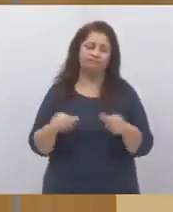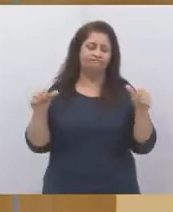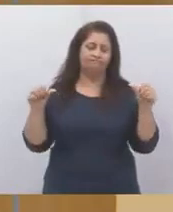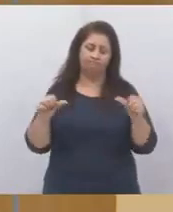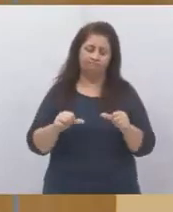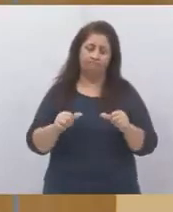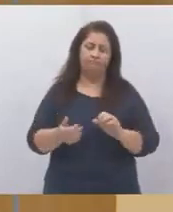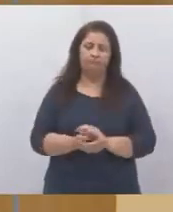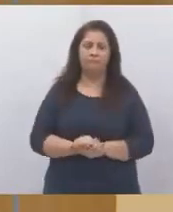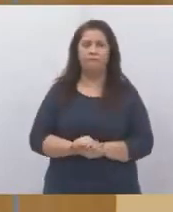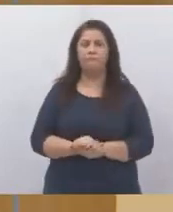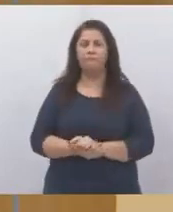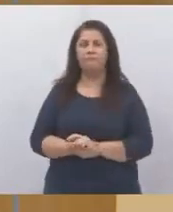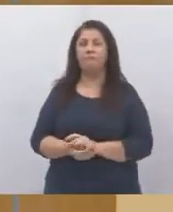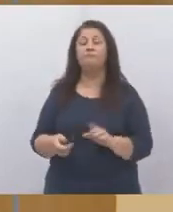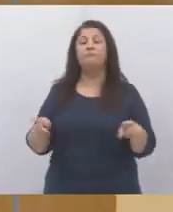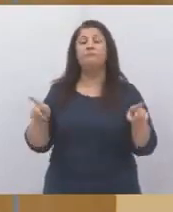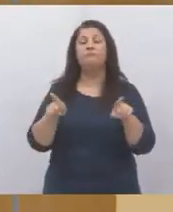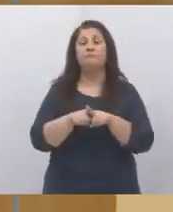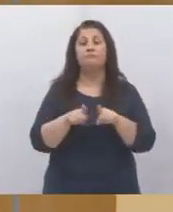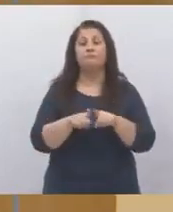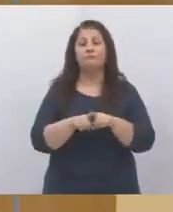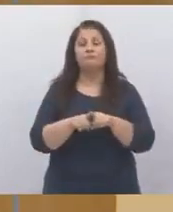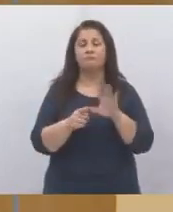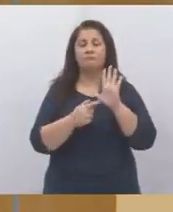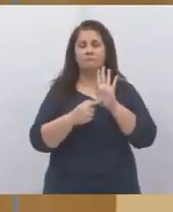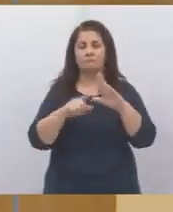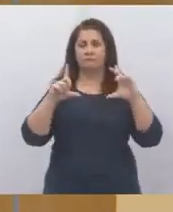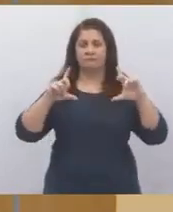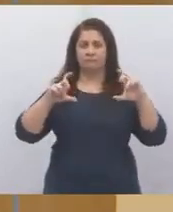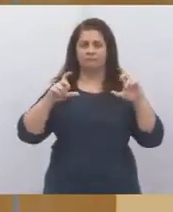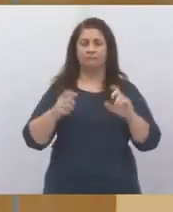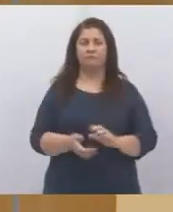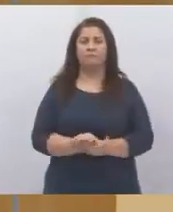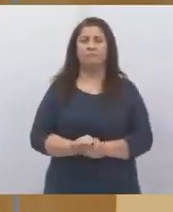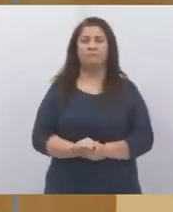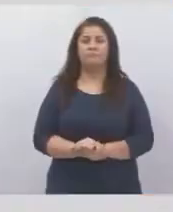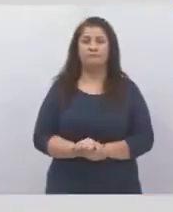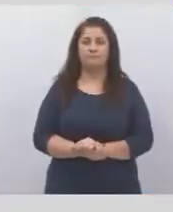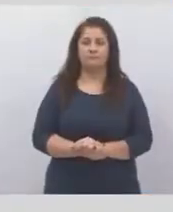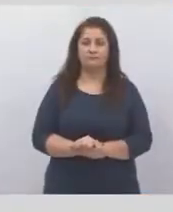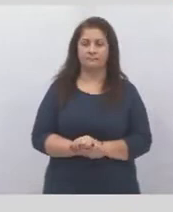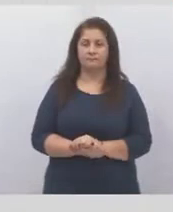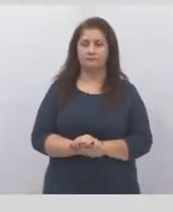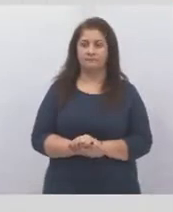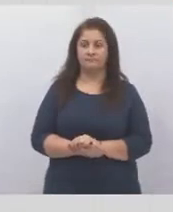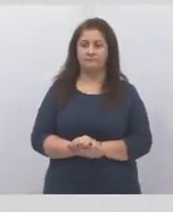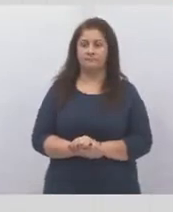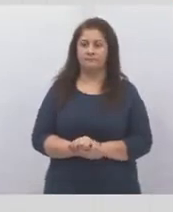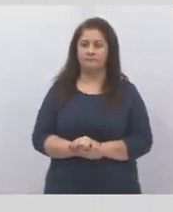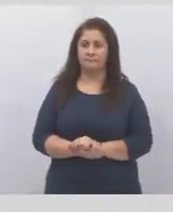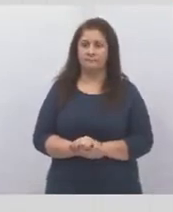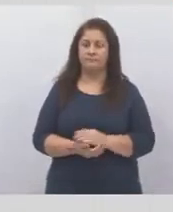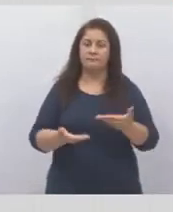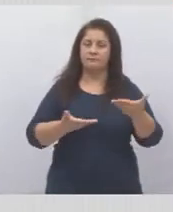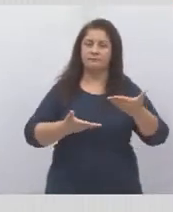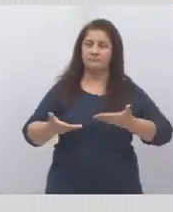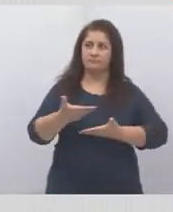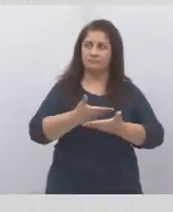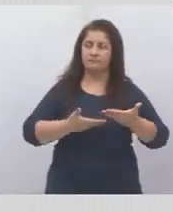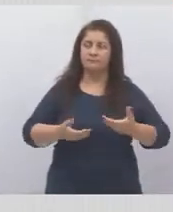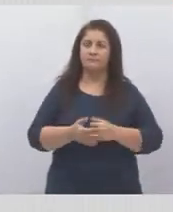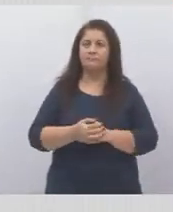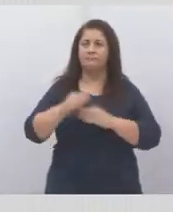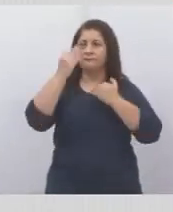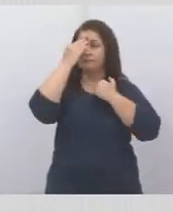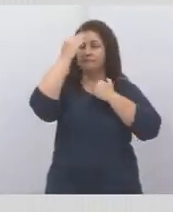ruim eu quero também colocar as fotos aí com relação à aos atendimentos que eu